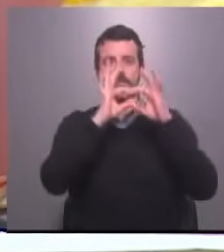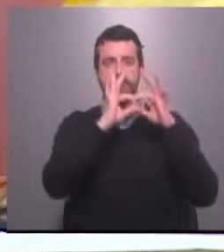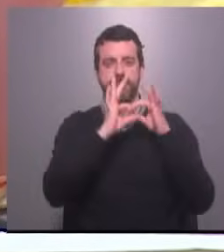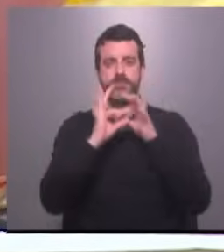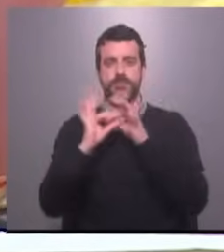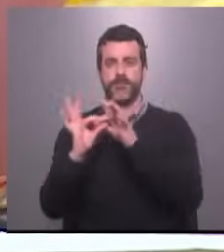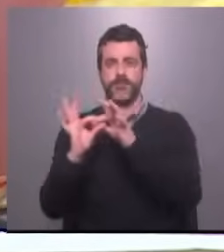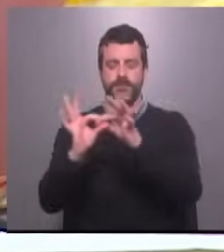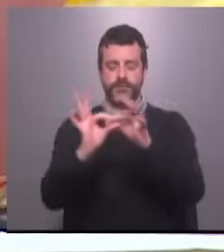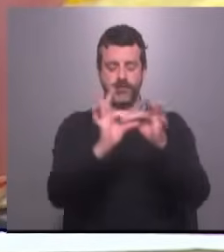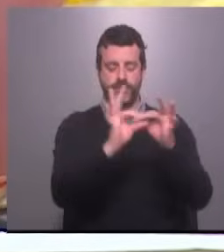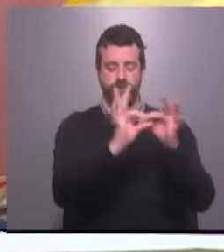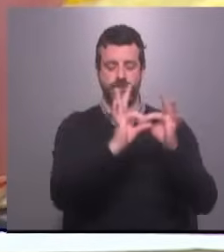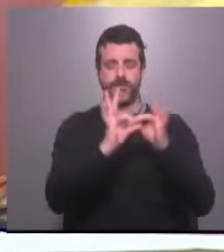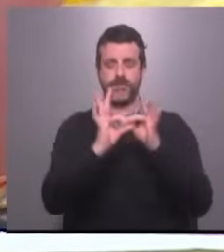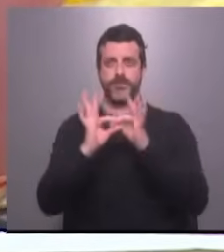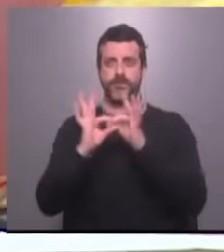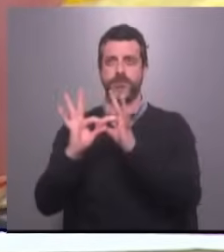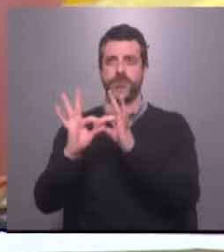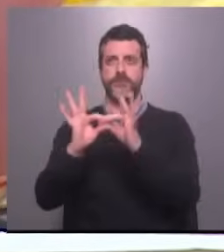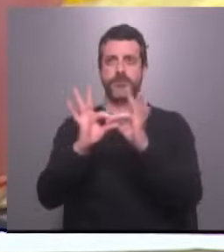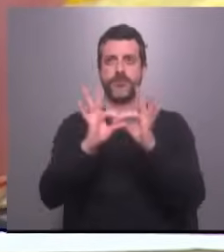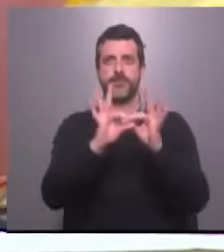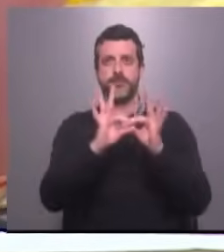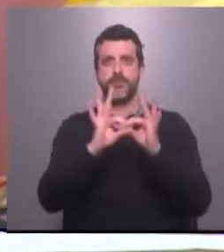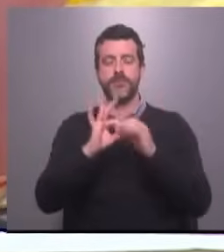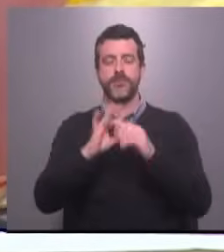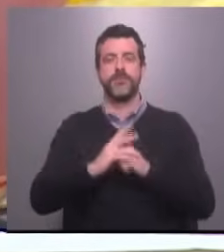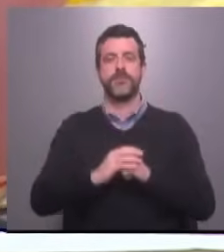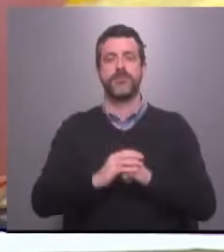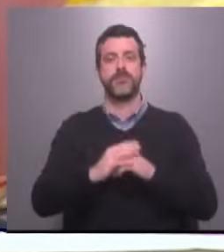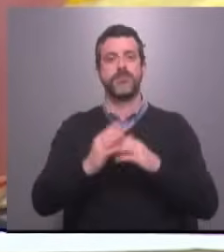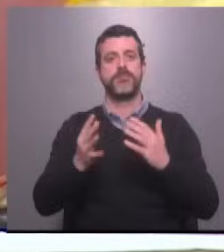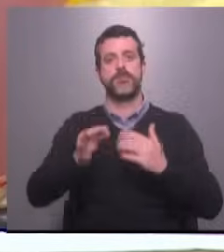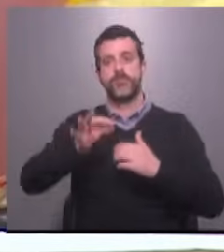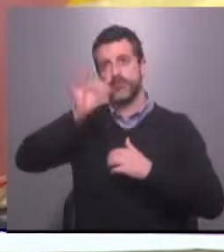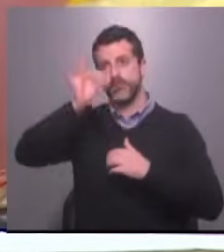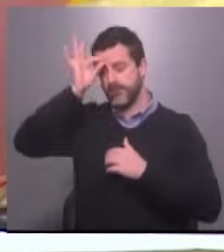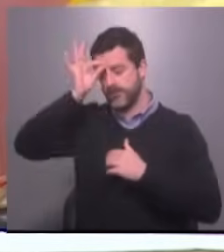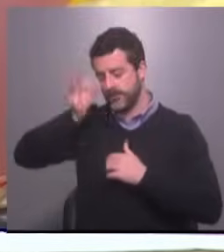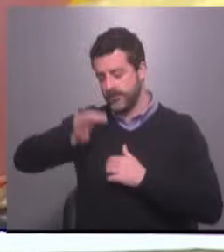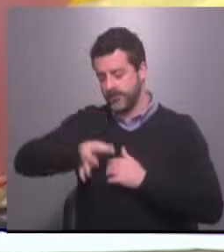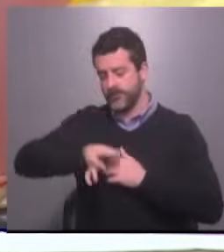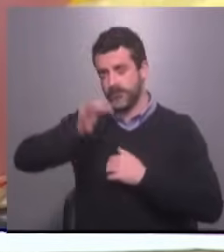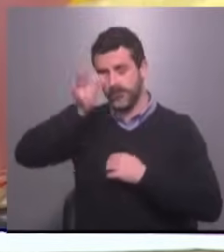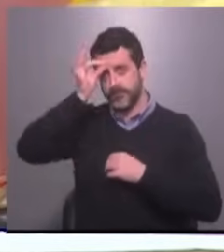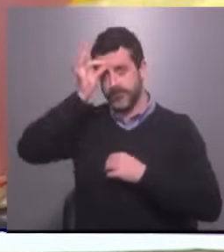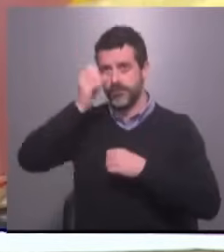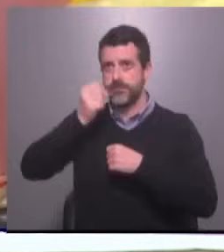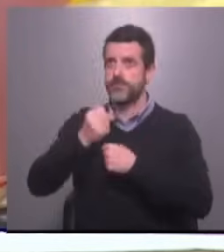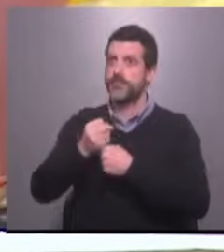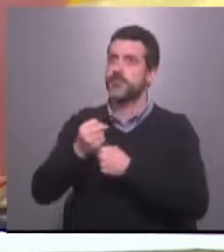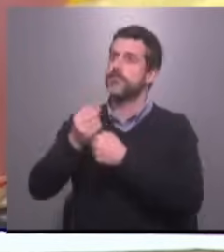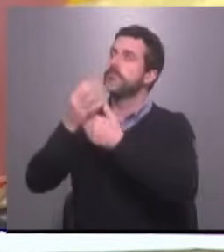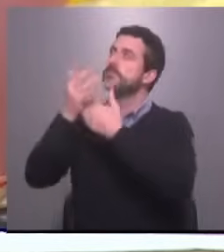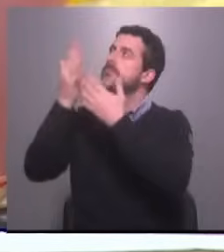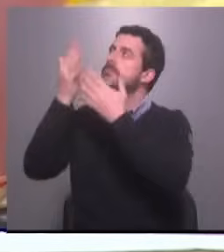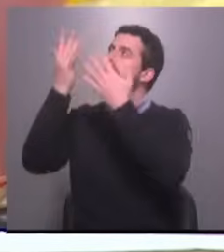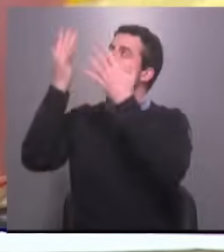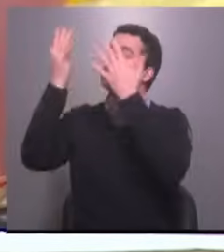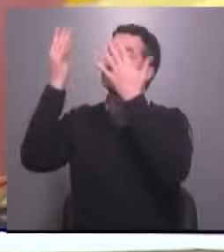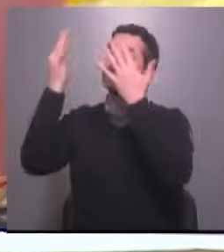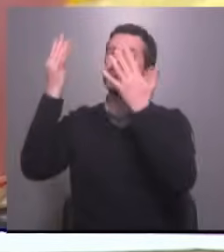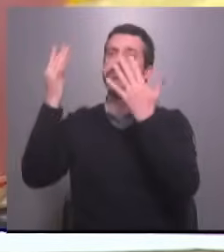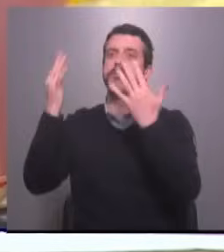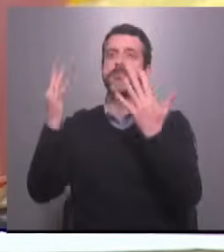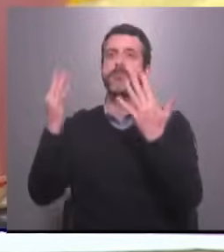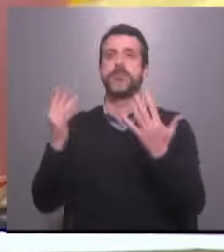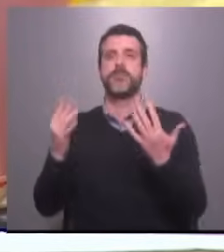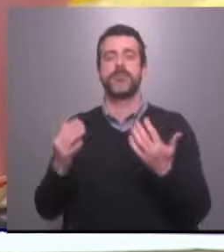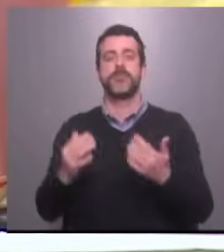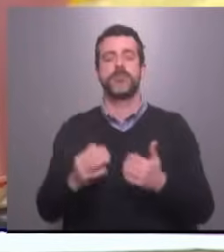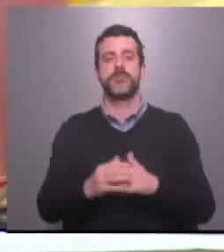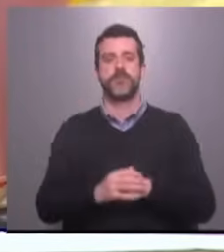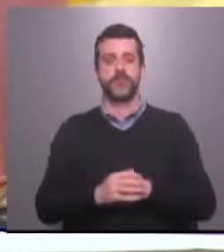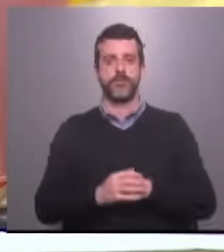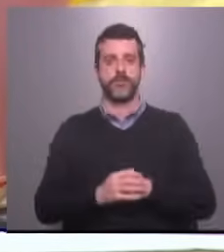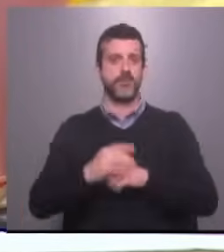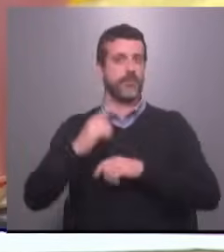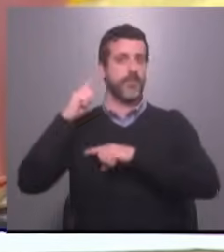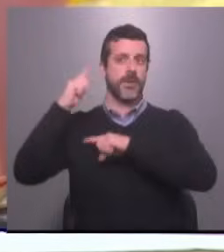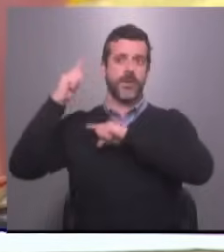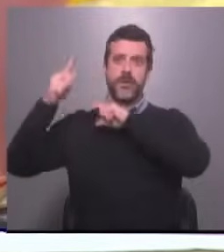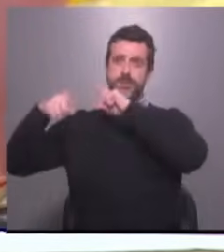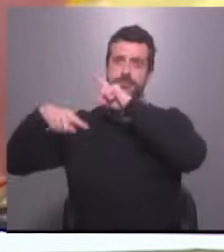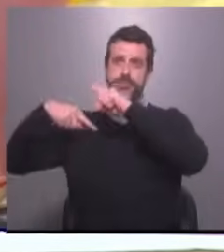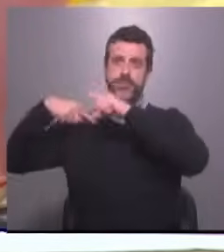Todo-Poderoso, na unidade do Espírito Santo, toda a honra e toda